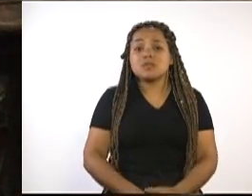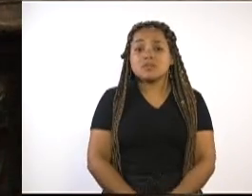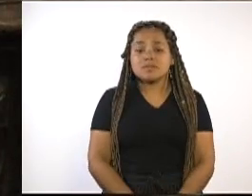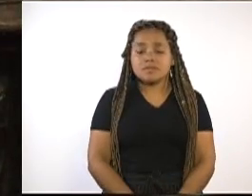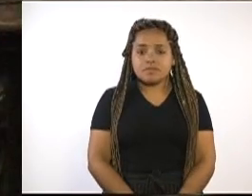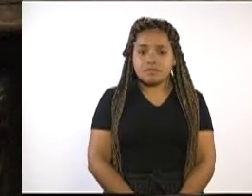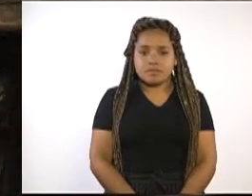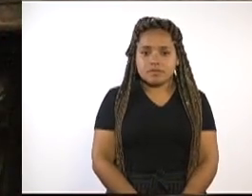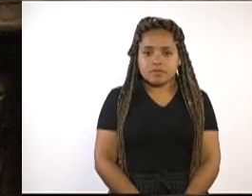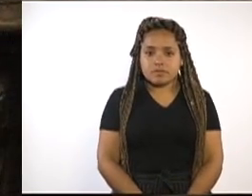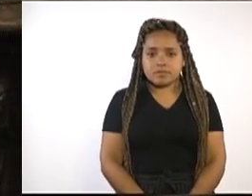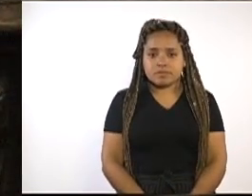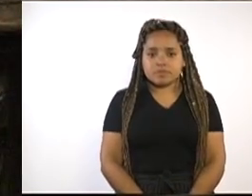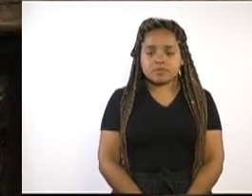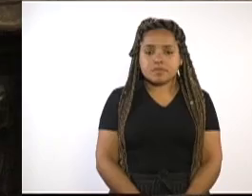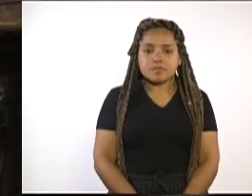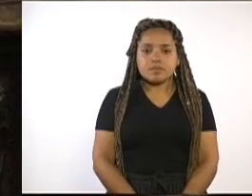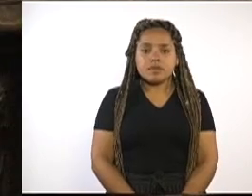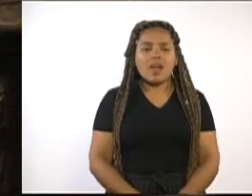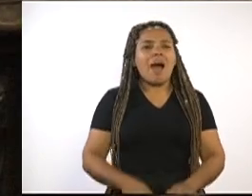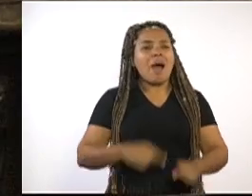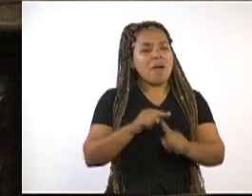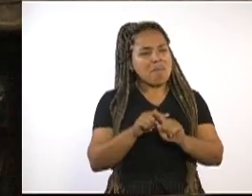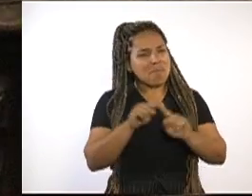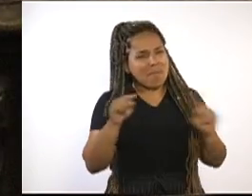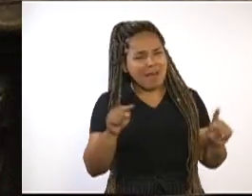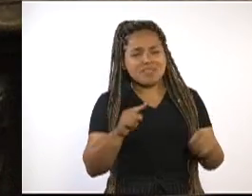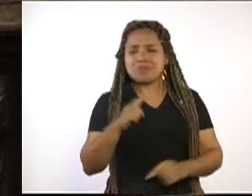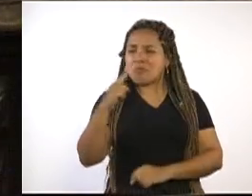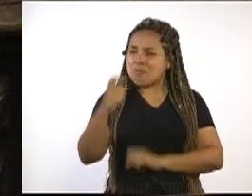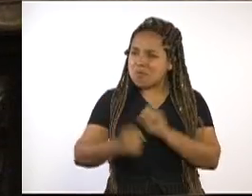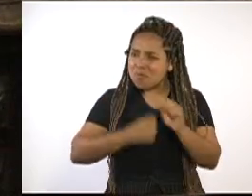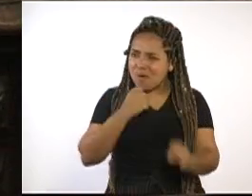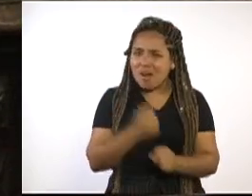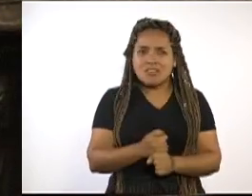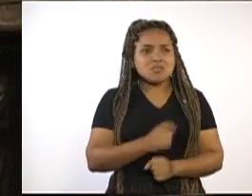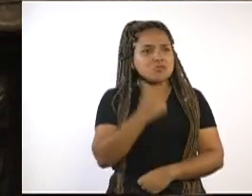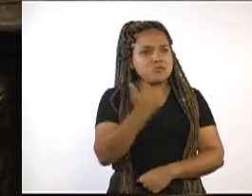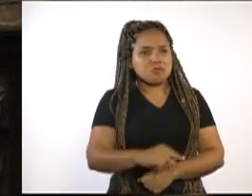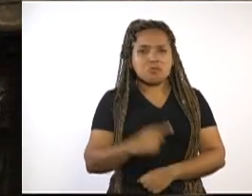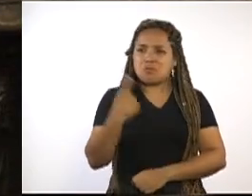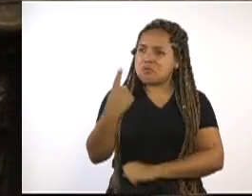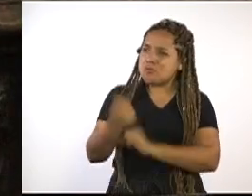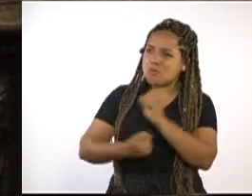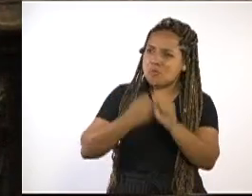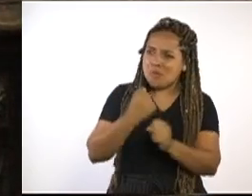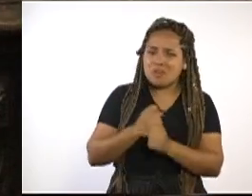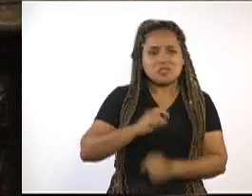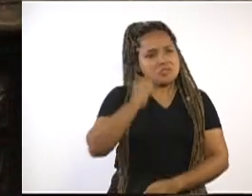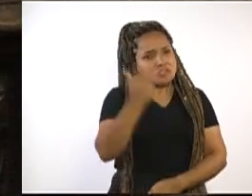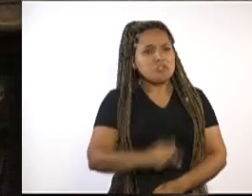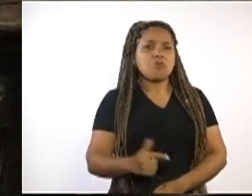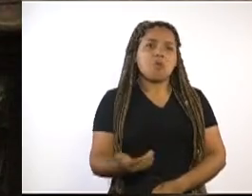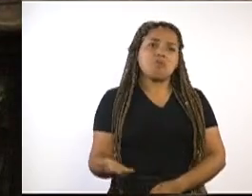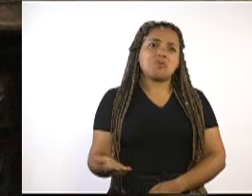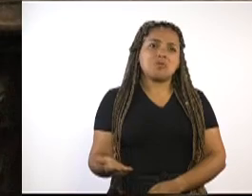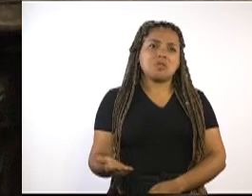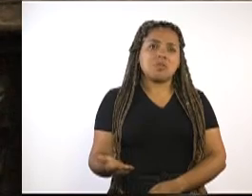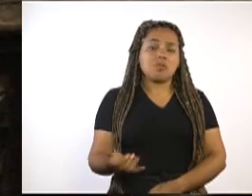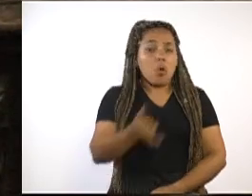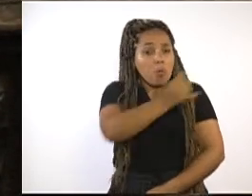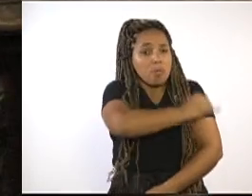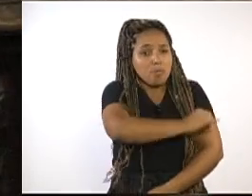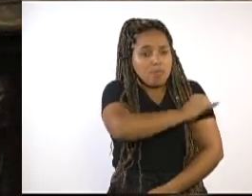Mas todo ano isto acontece. Todo ano isto acontece. O Rio de